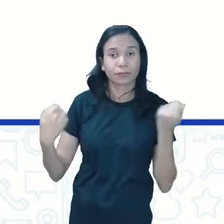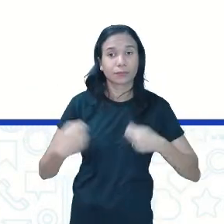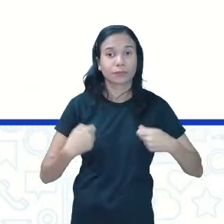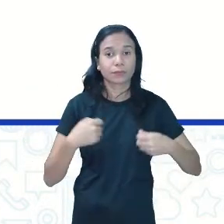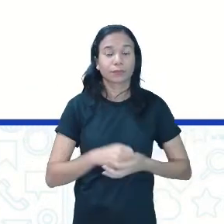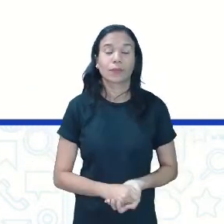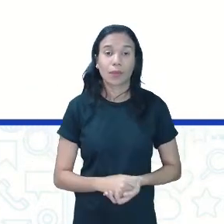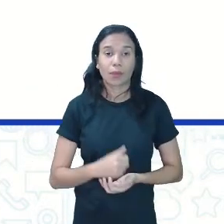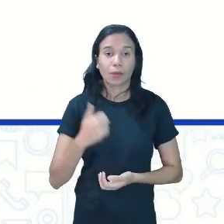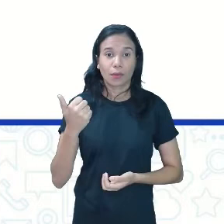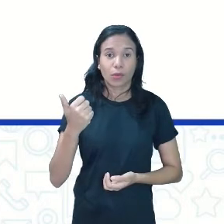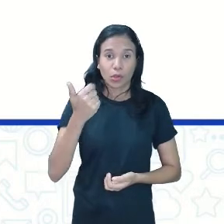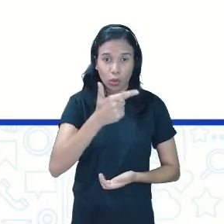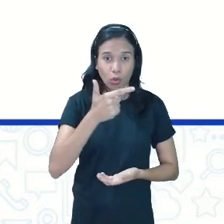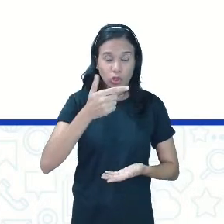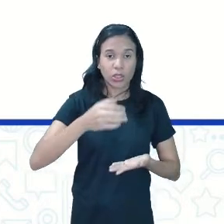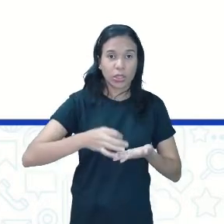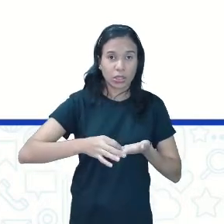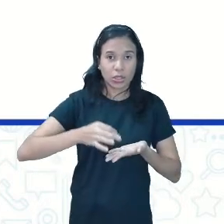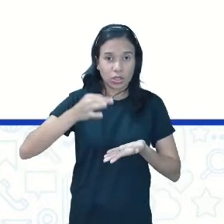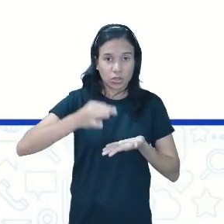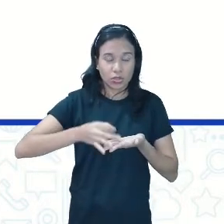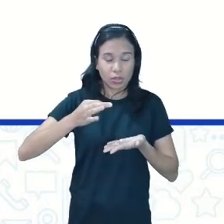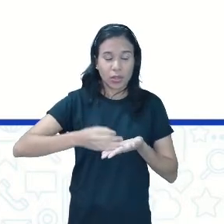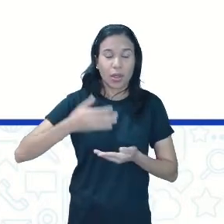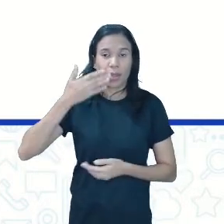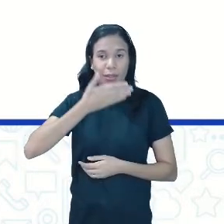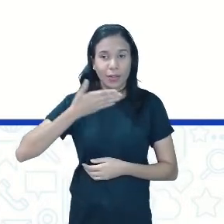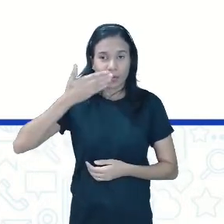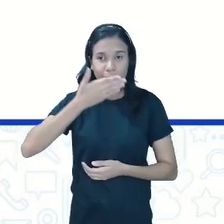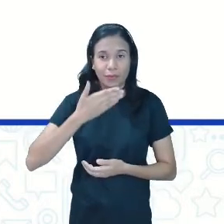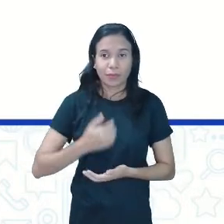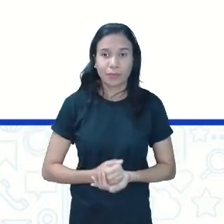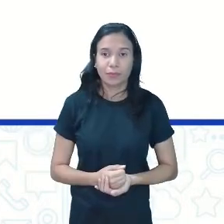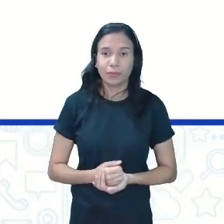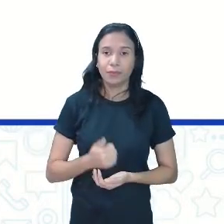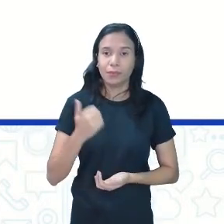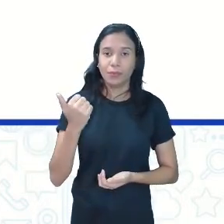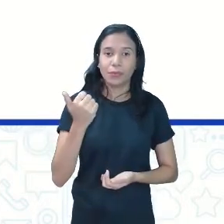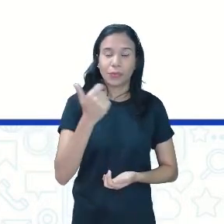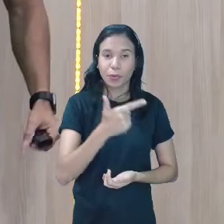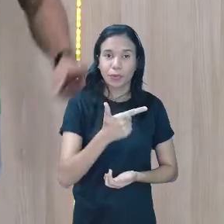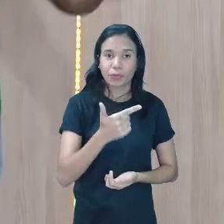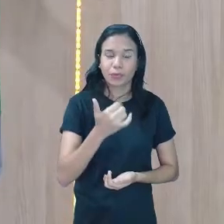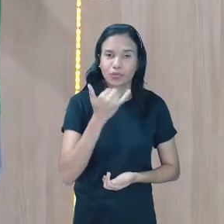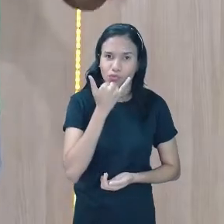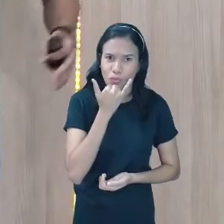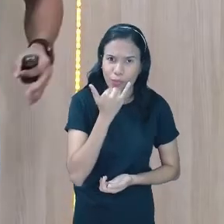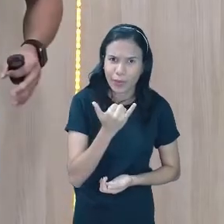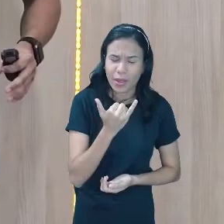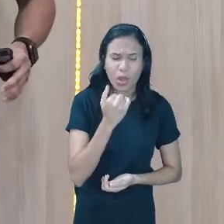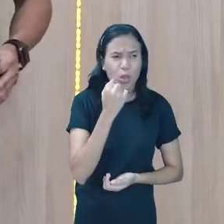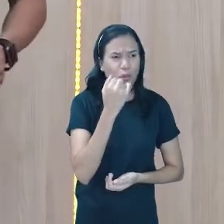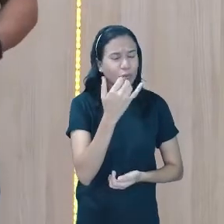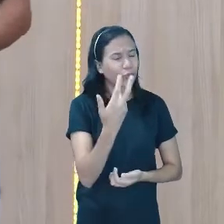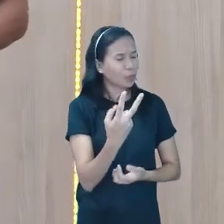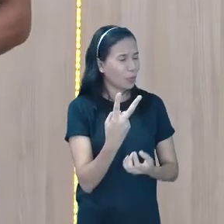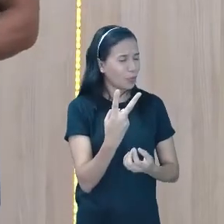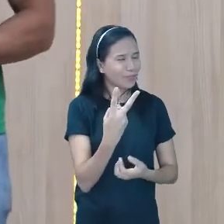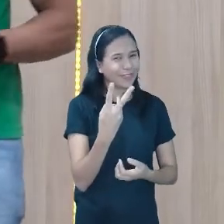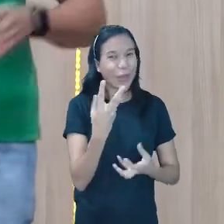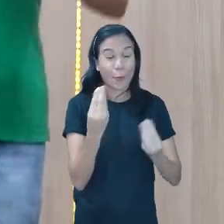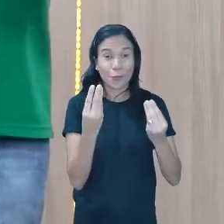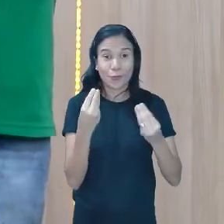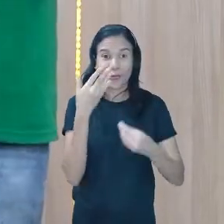de 12 xícaras de chá de açúcar. Eu falei 12, não foi 12, tá? Nossa, é açúcar demais, pelo amor de